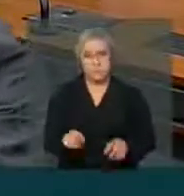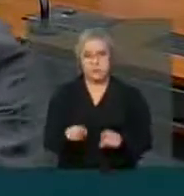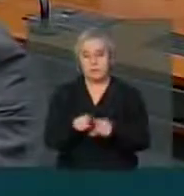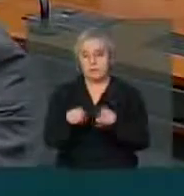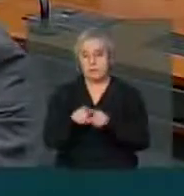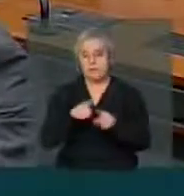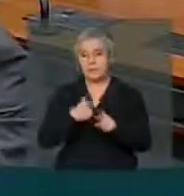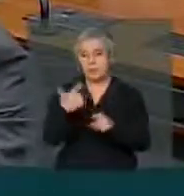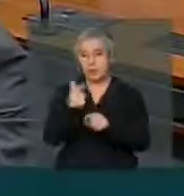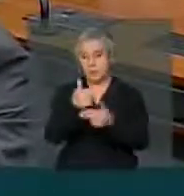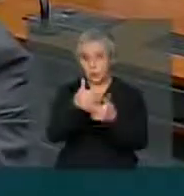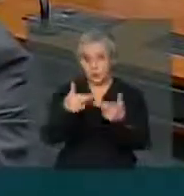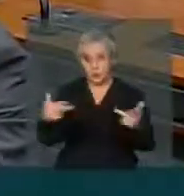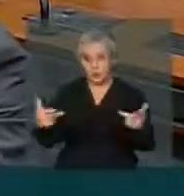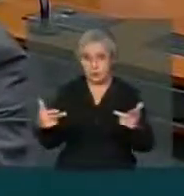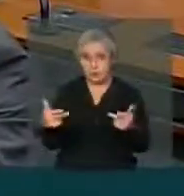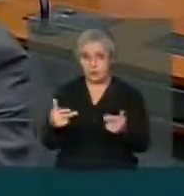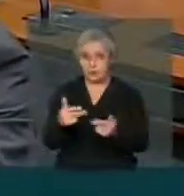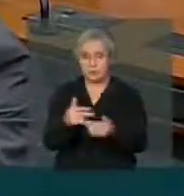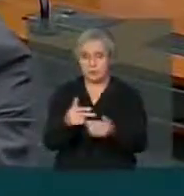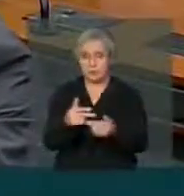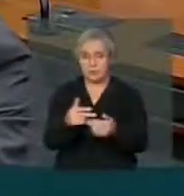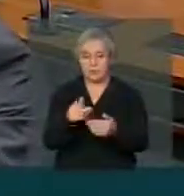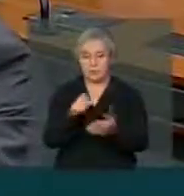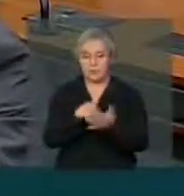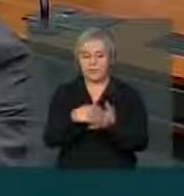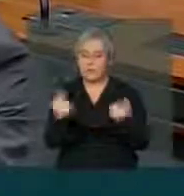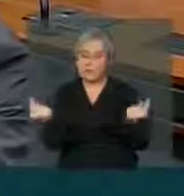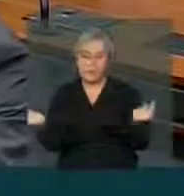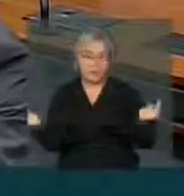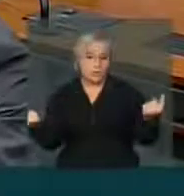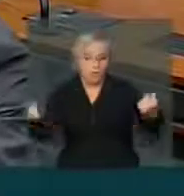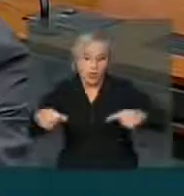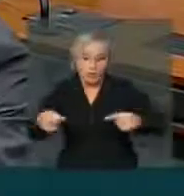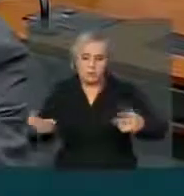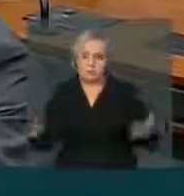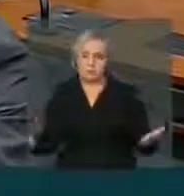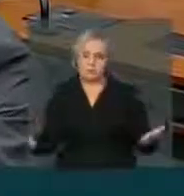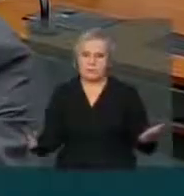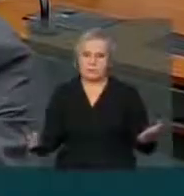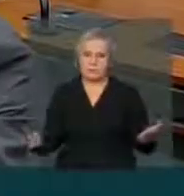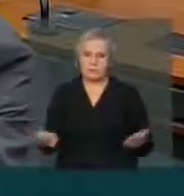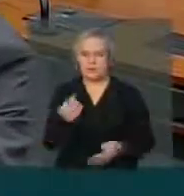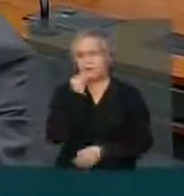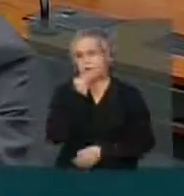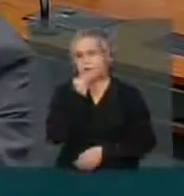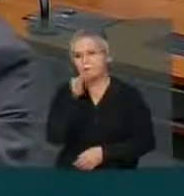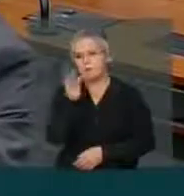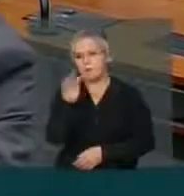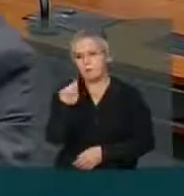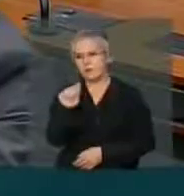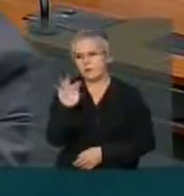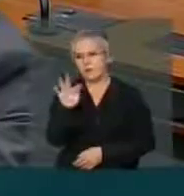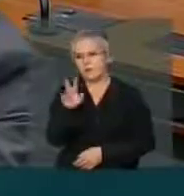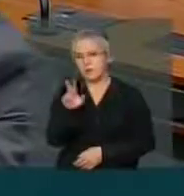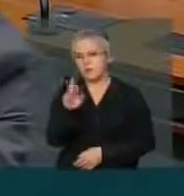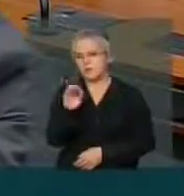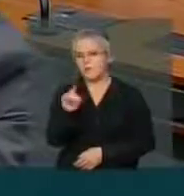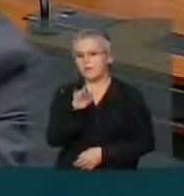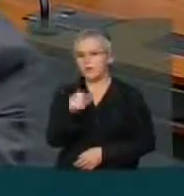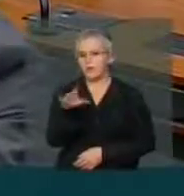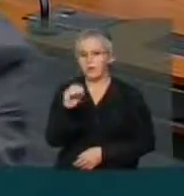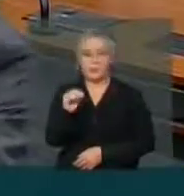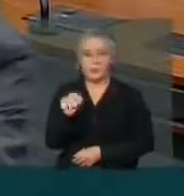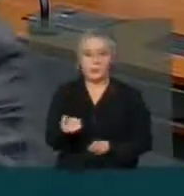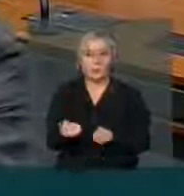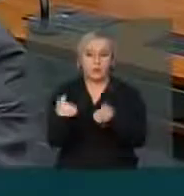fator que, junto com esse, é absolutamente contraditório. Um é contraditório ao outro, né? O faturamento global das empresas que operam aqui,